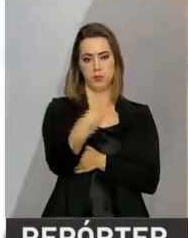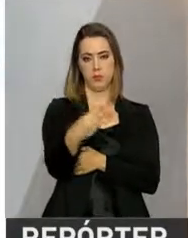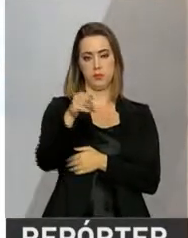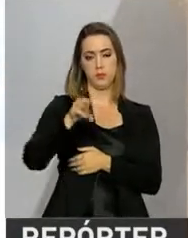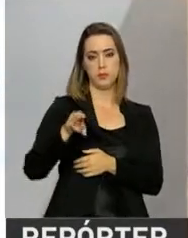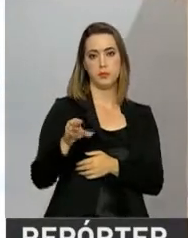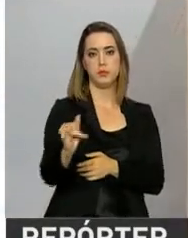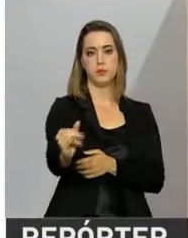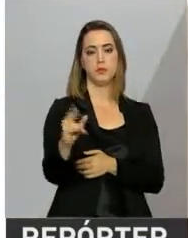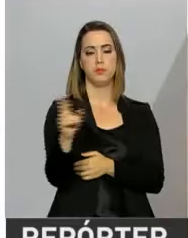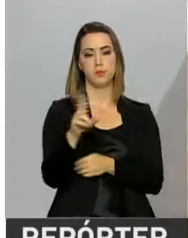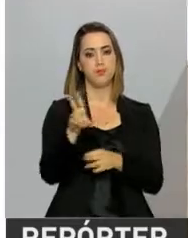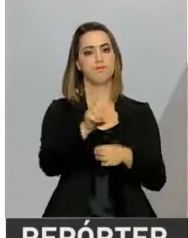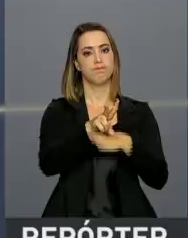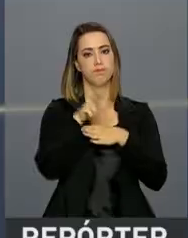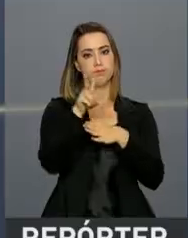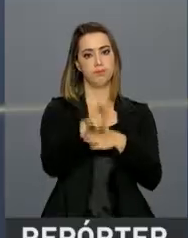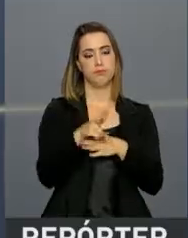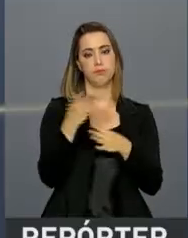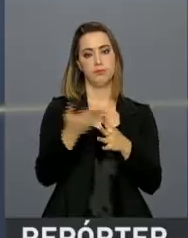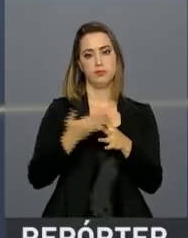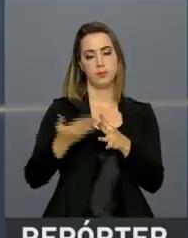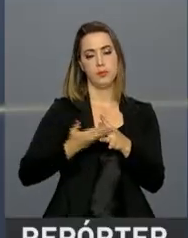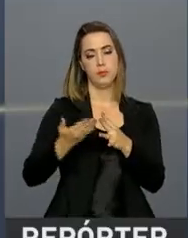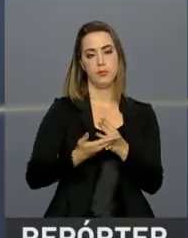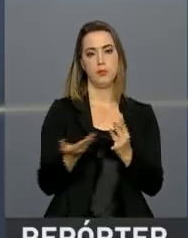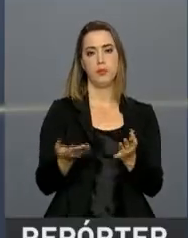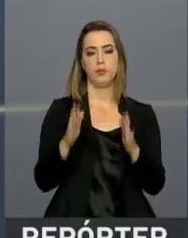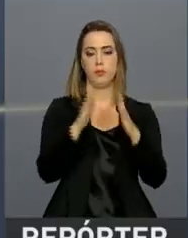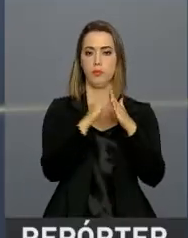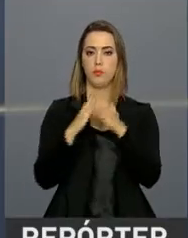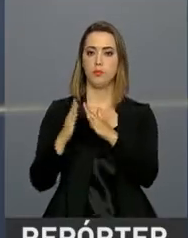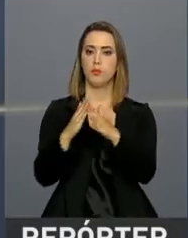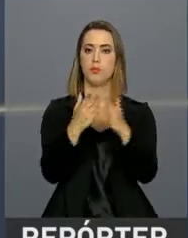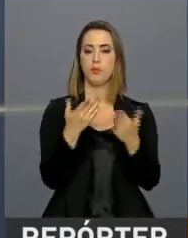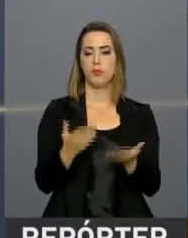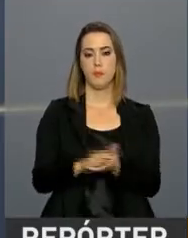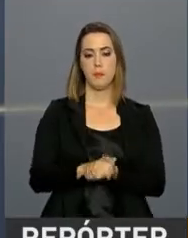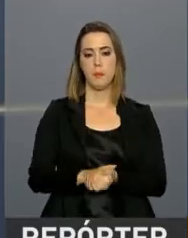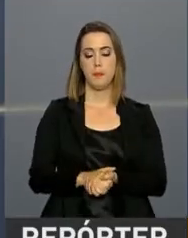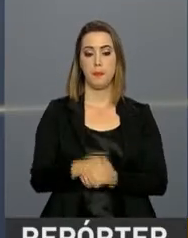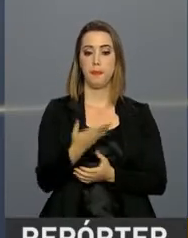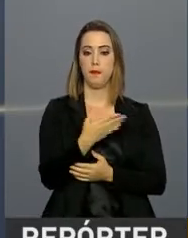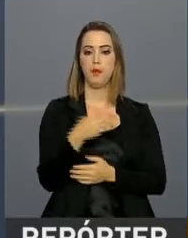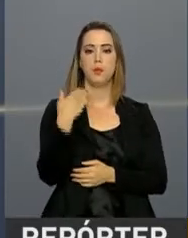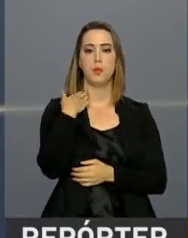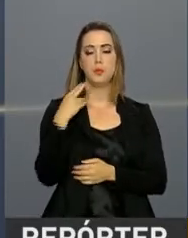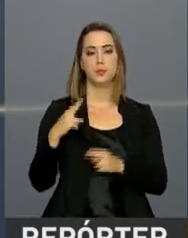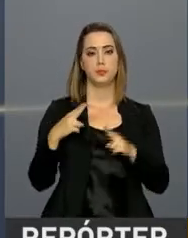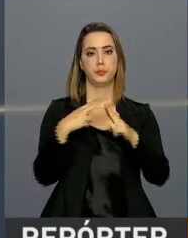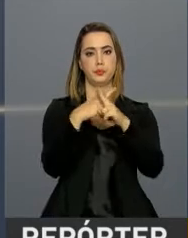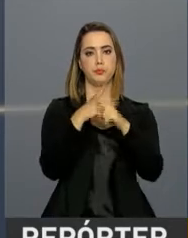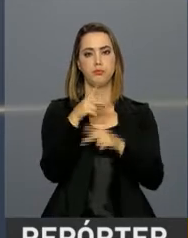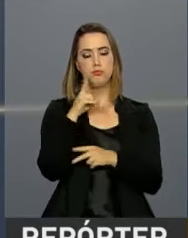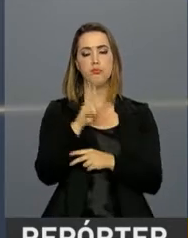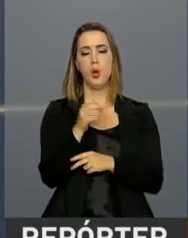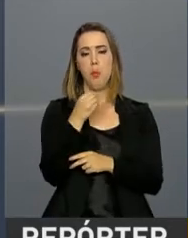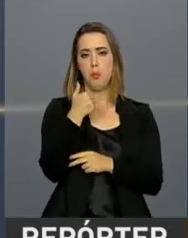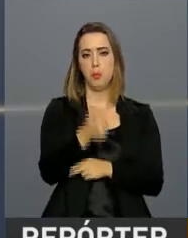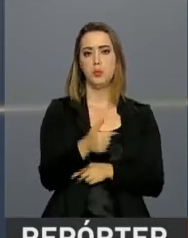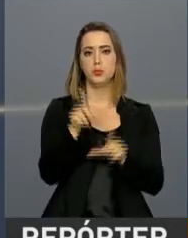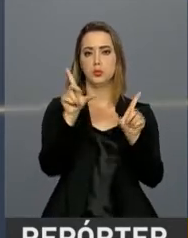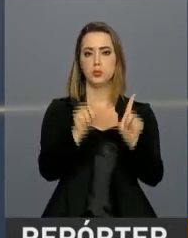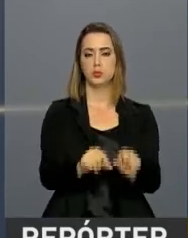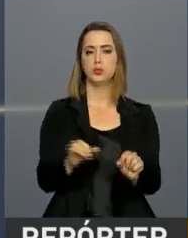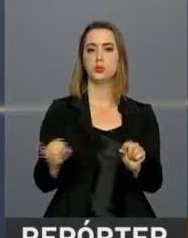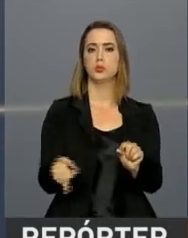R$ 93 bilhões para o crédito habitacional. A Caixa viu por bem fazer esse ajuste na taxa de juros para dar um recado para a sociedade, para